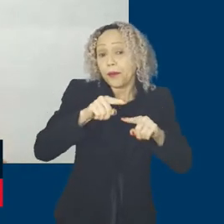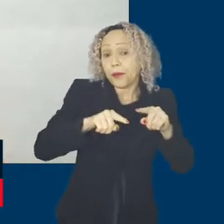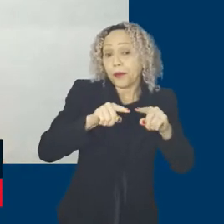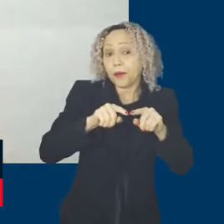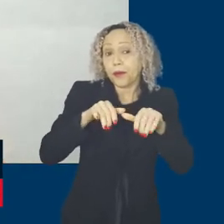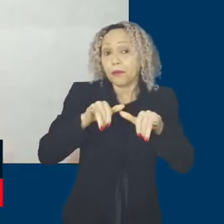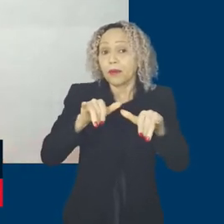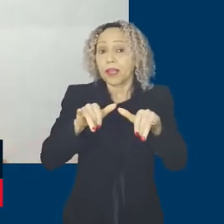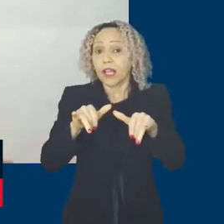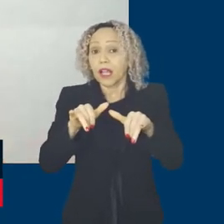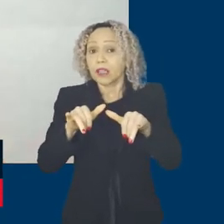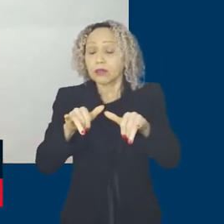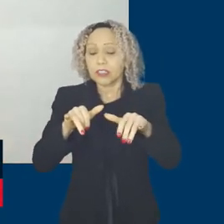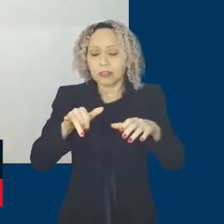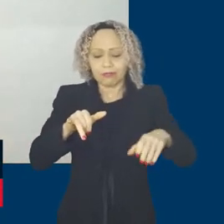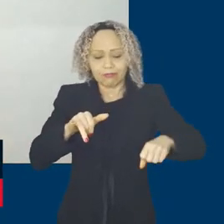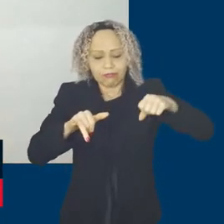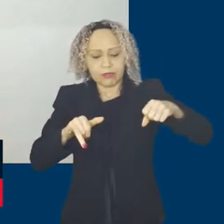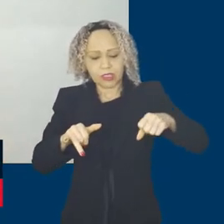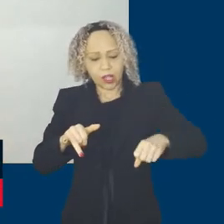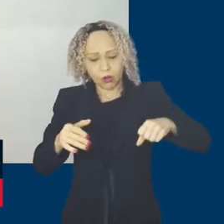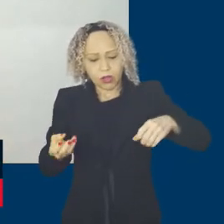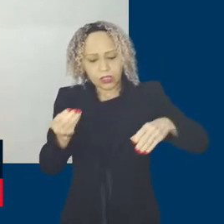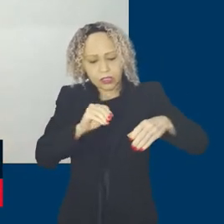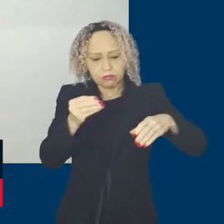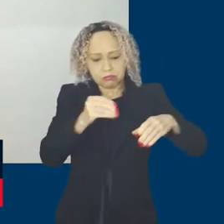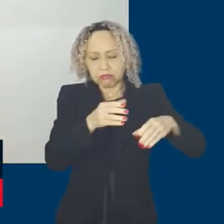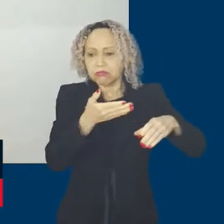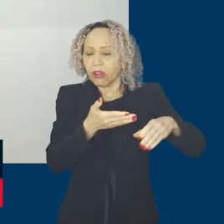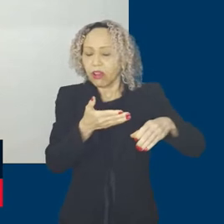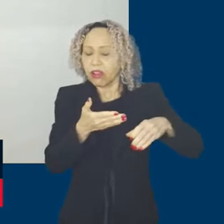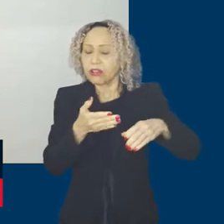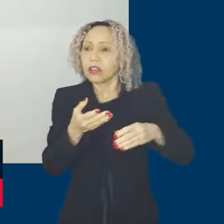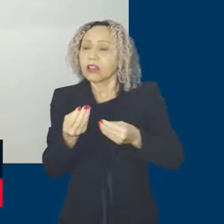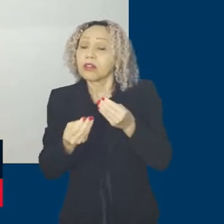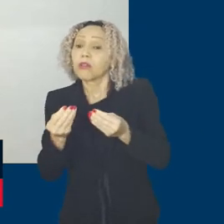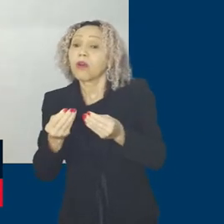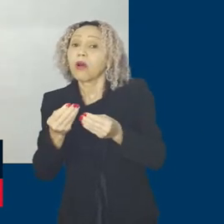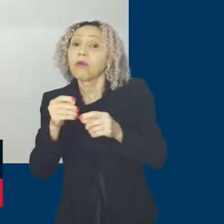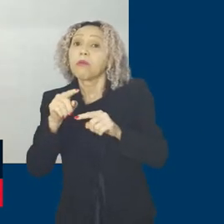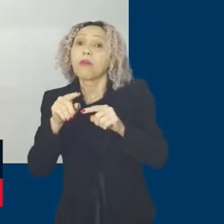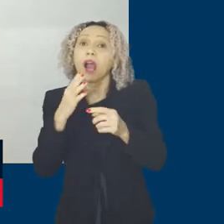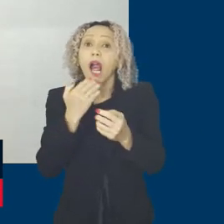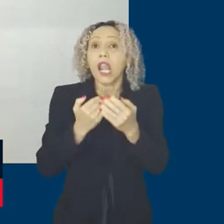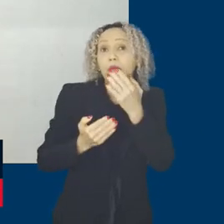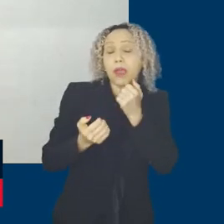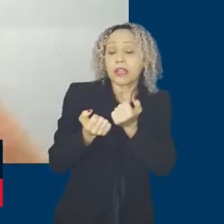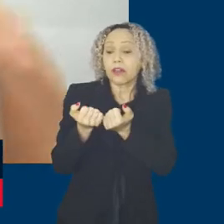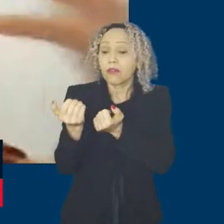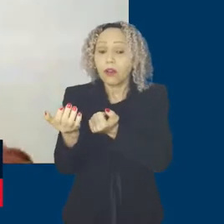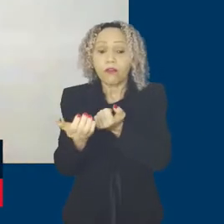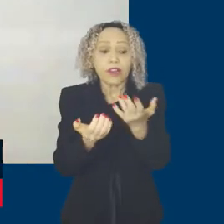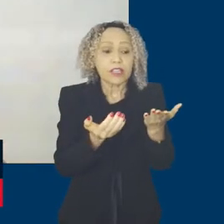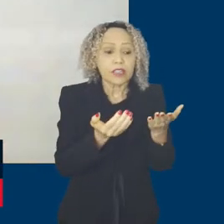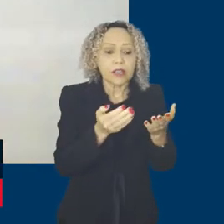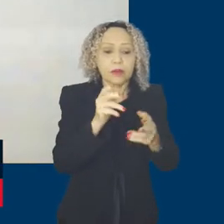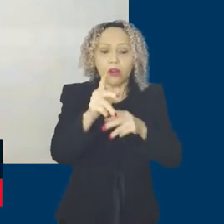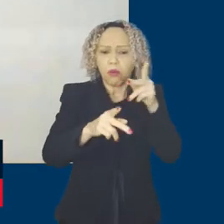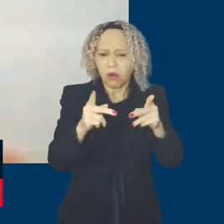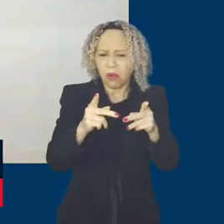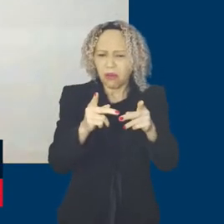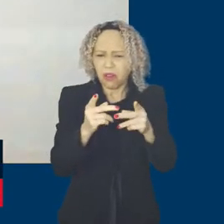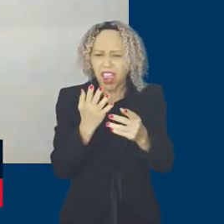produzir, né, que tipo de alimento, por exemplo, nós queremos oferecer para a população, se é um alimento ultraprocessado, cheio de